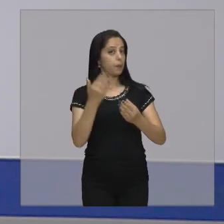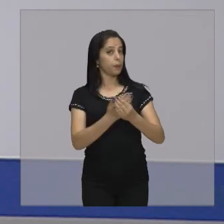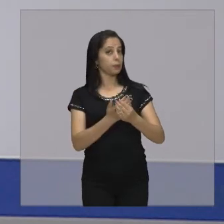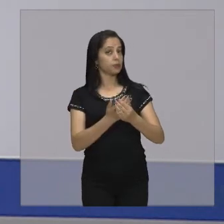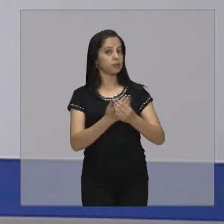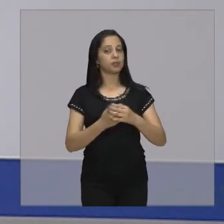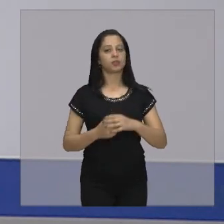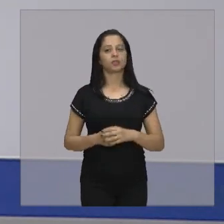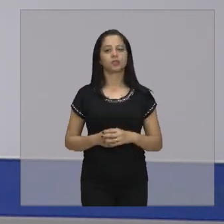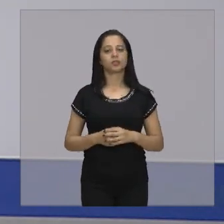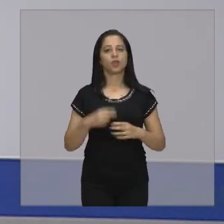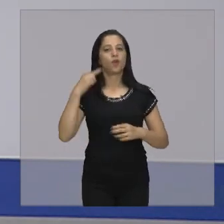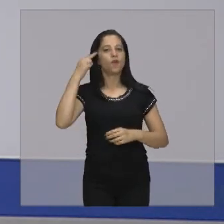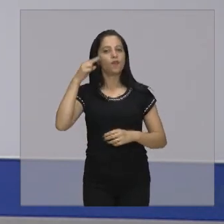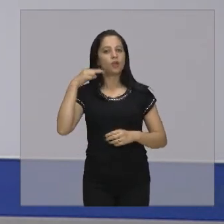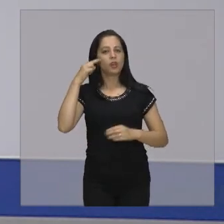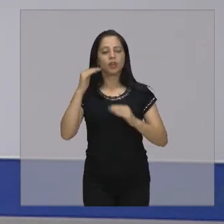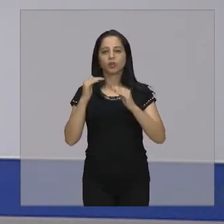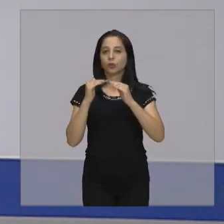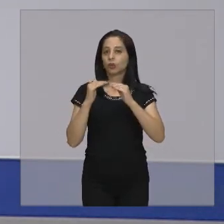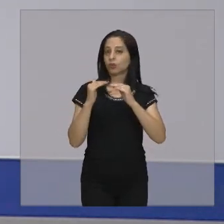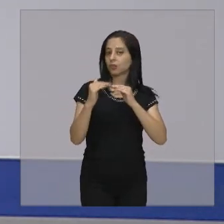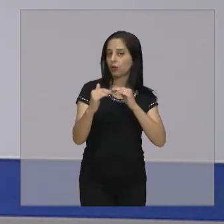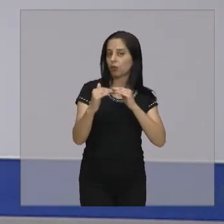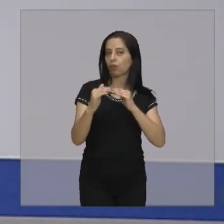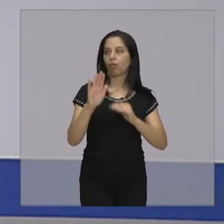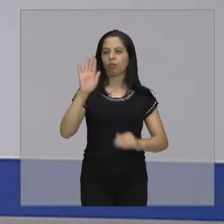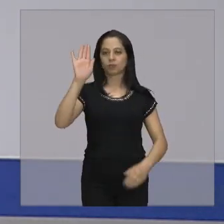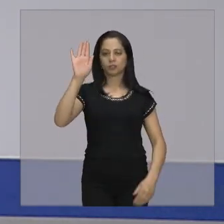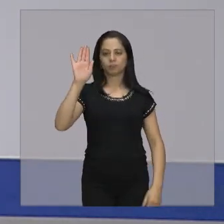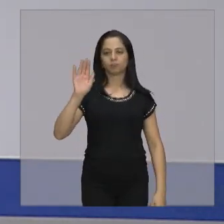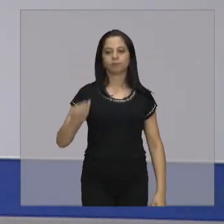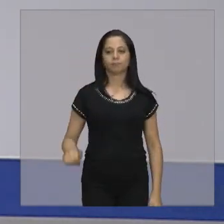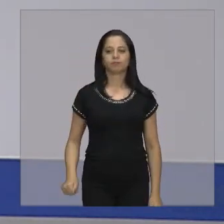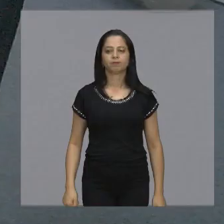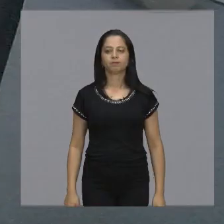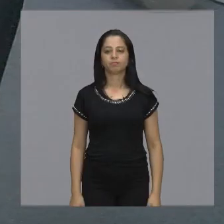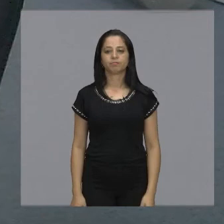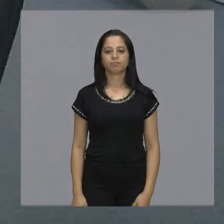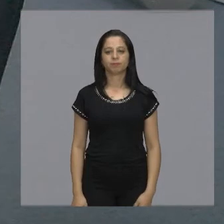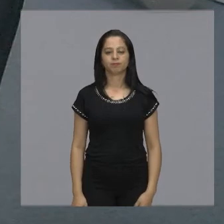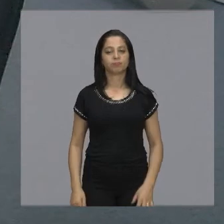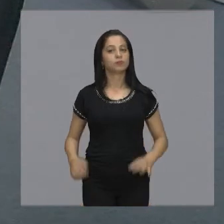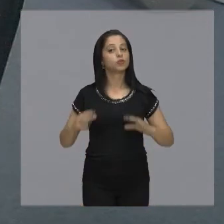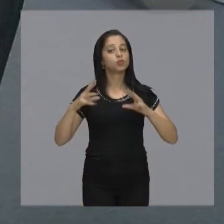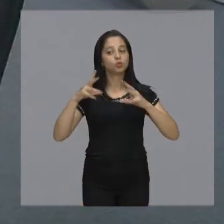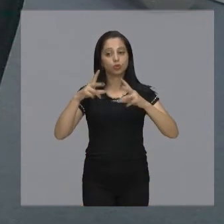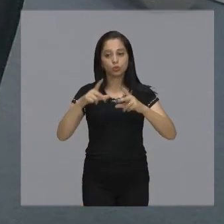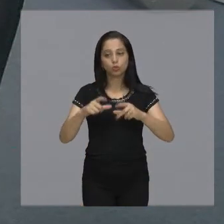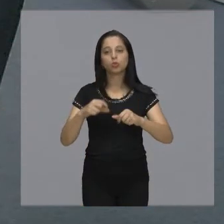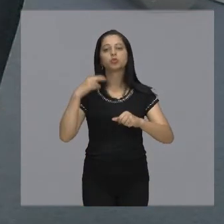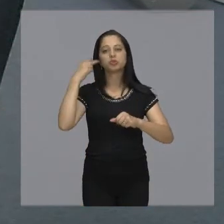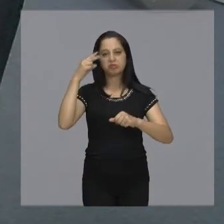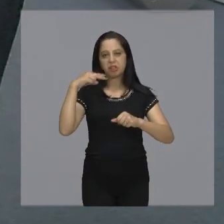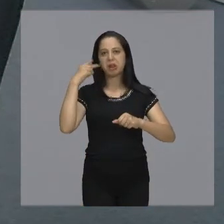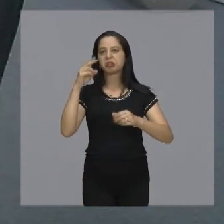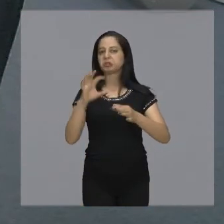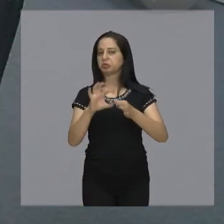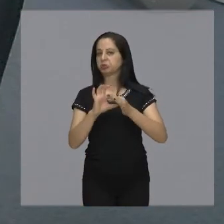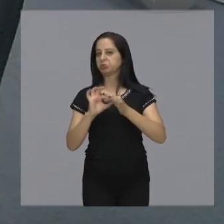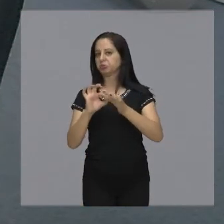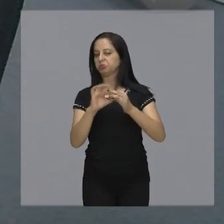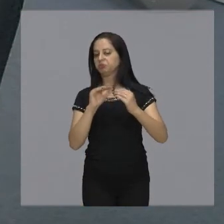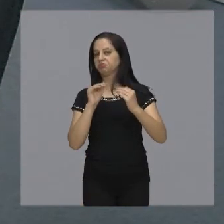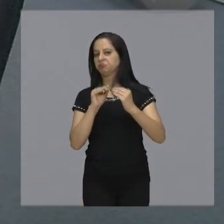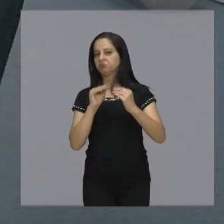processo. Vereadores favoráveis permaneçam como estão, os contrários se manifestem. Nenhuma manifestação contrária. Processo aprovado